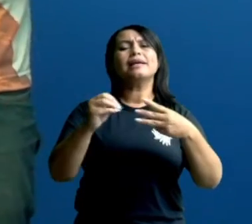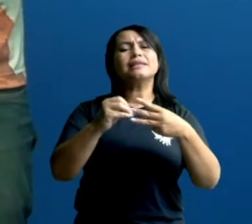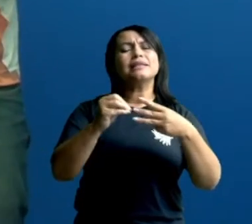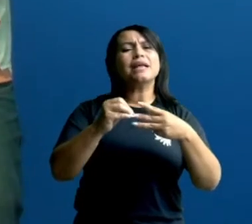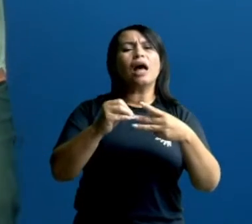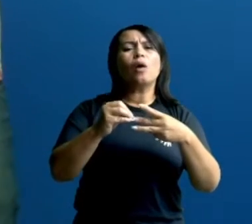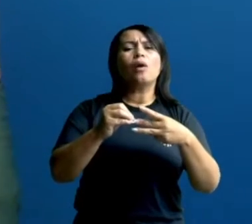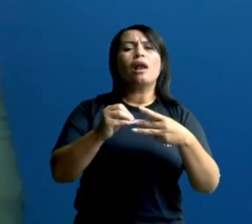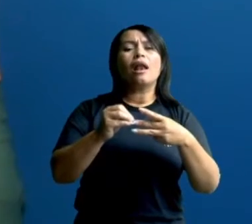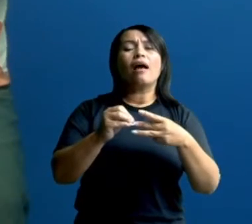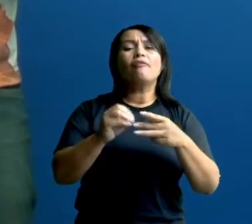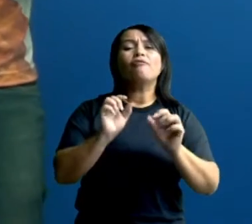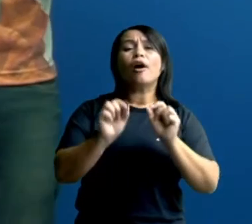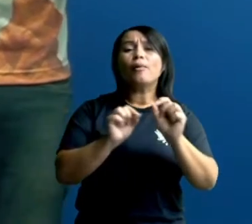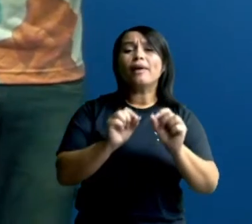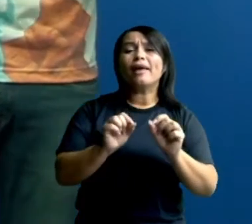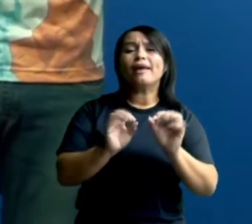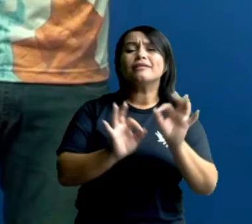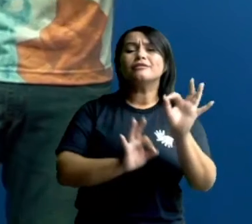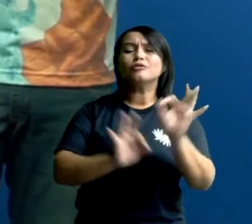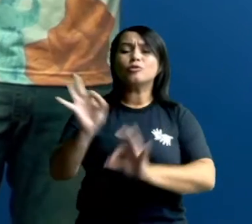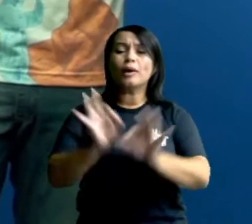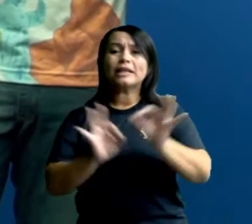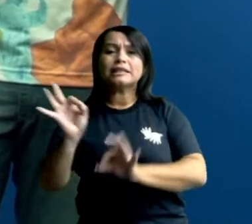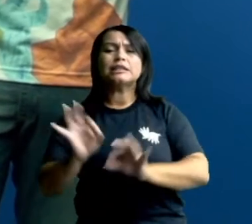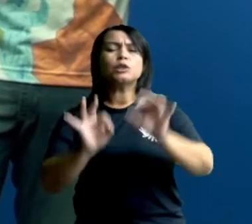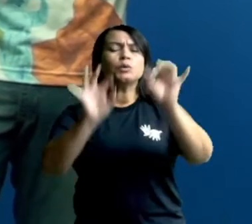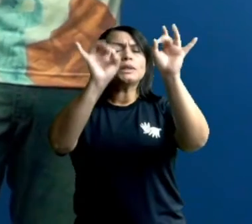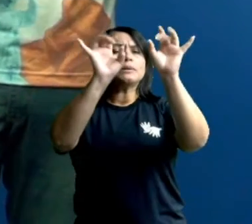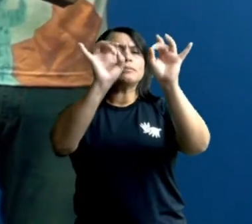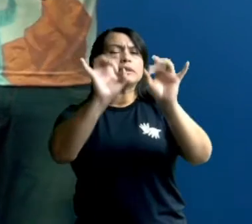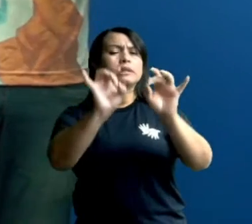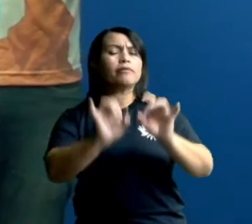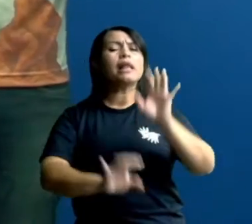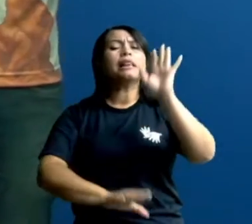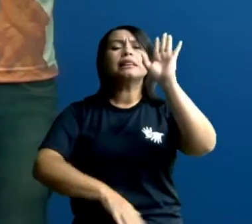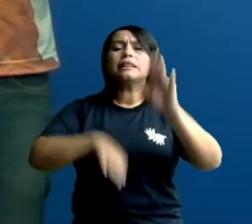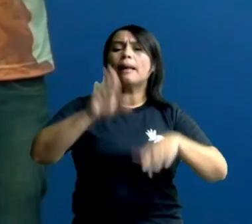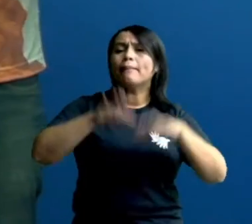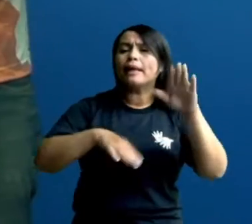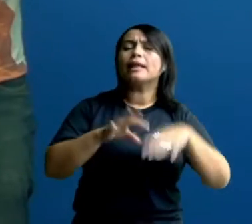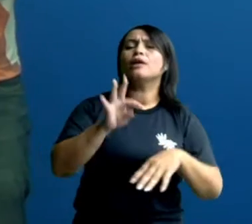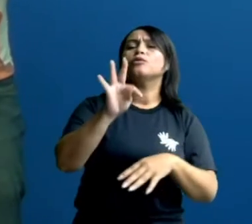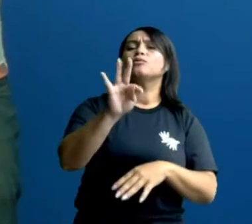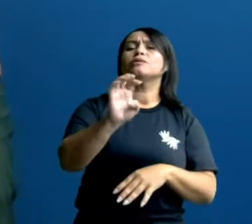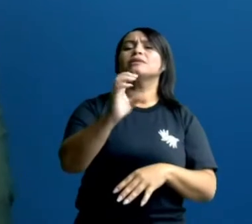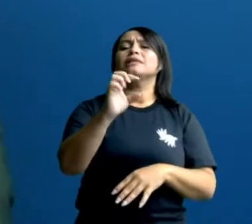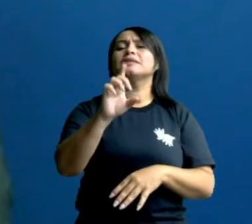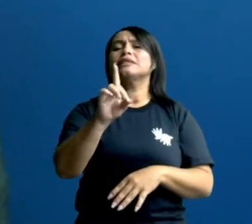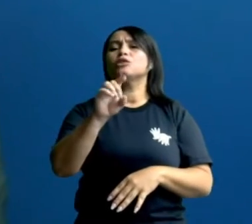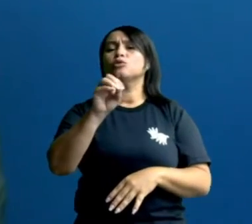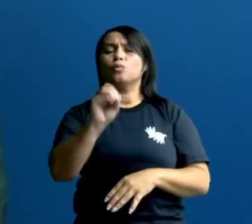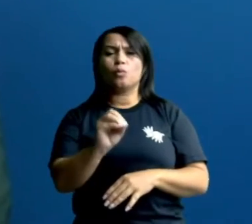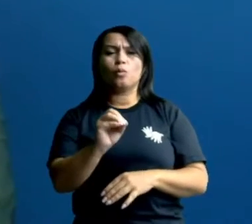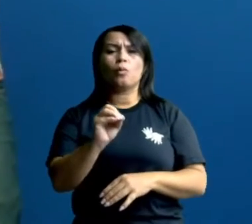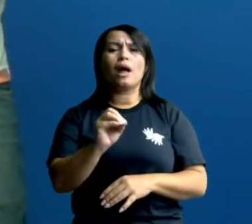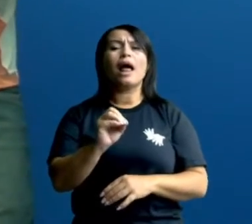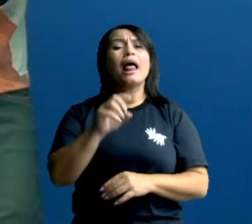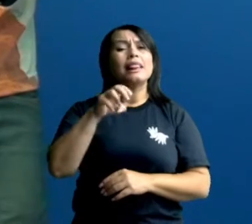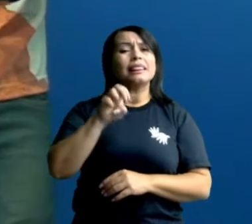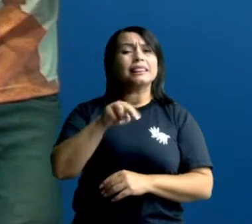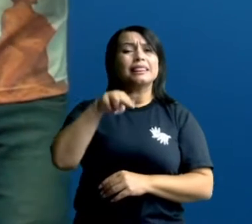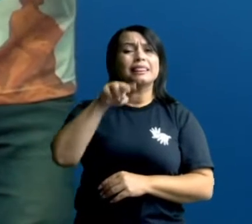tornando especializadas a depender do tecido, né? O tecido nervoso, por exemplo, vai possuir as